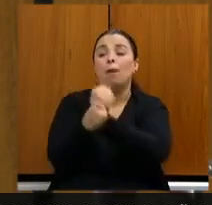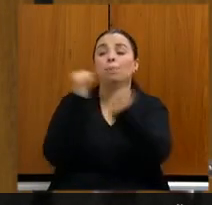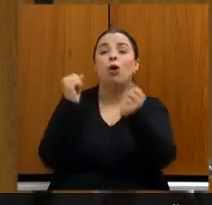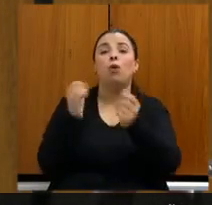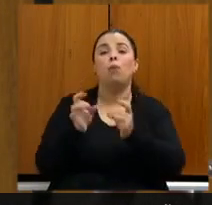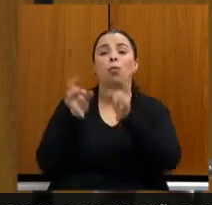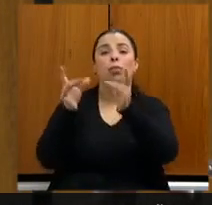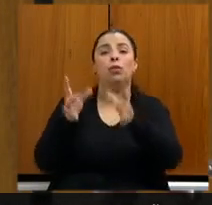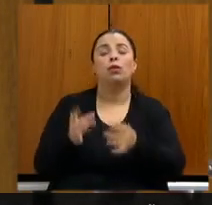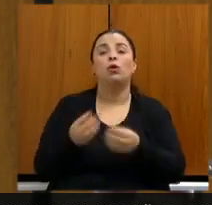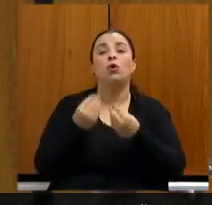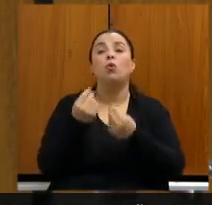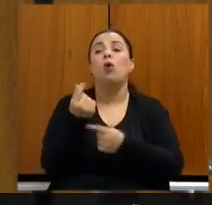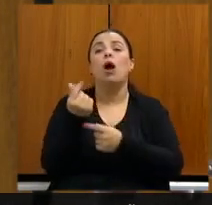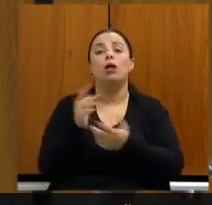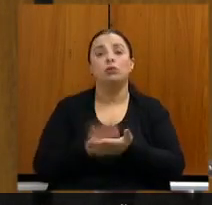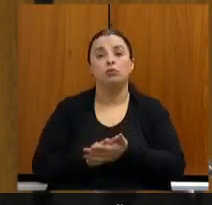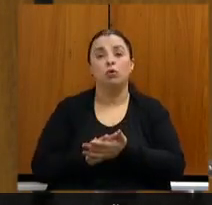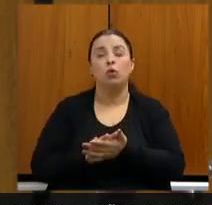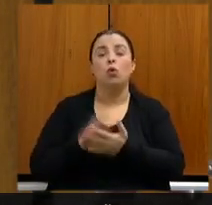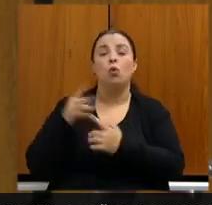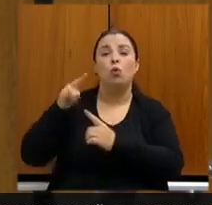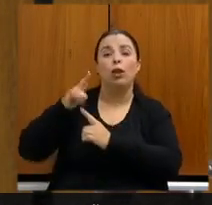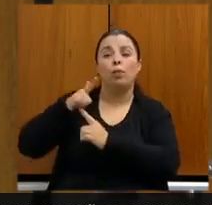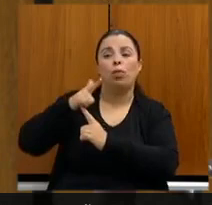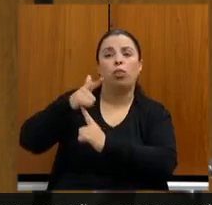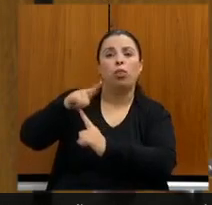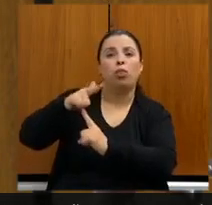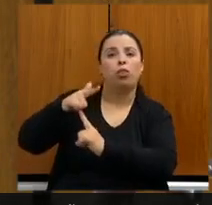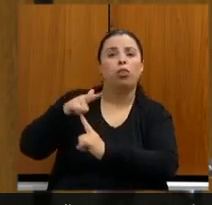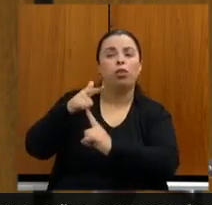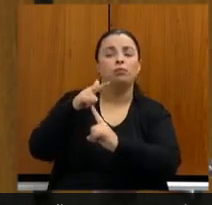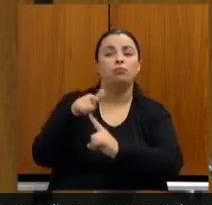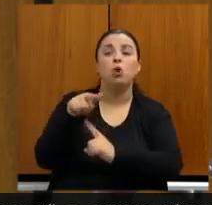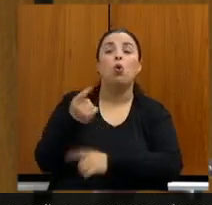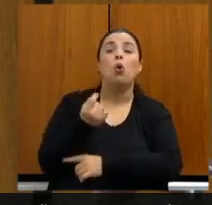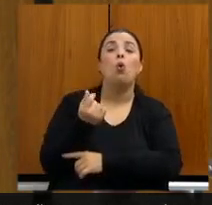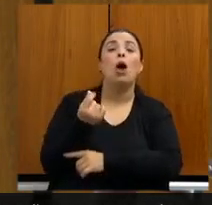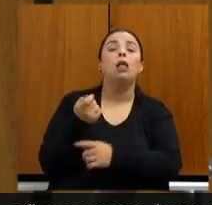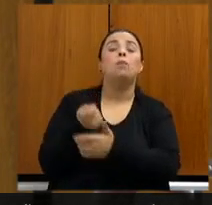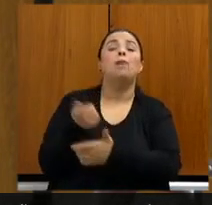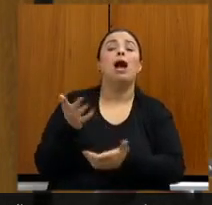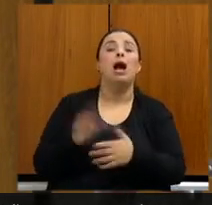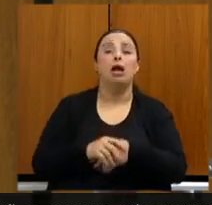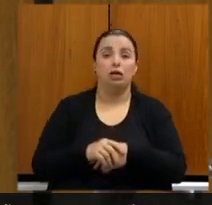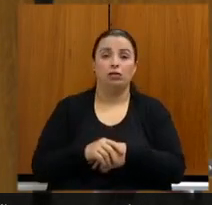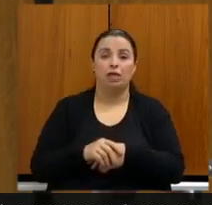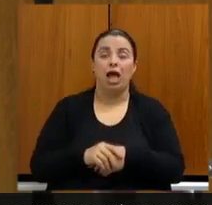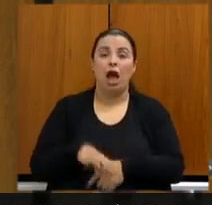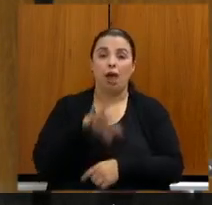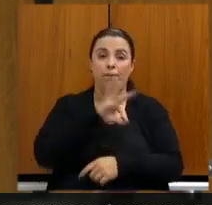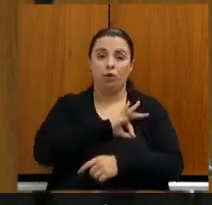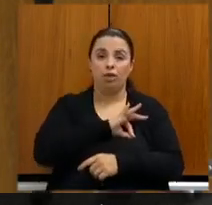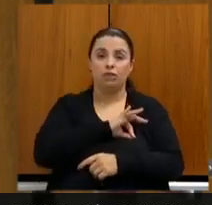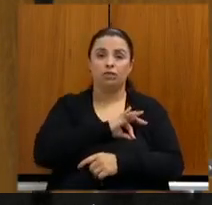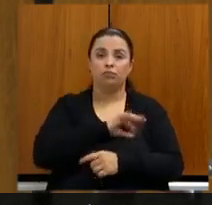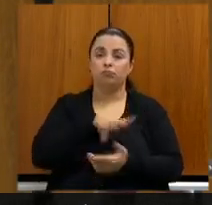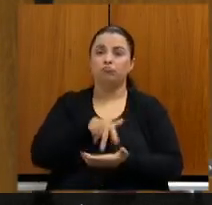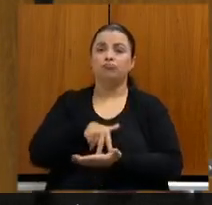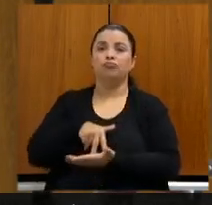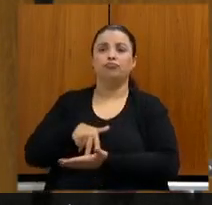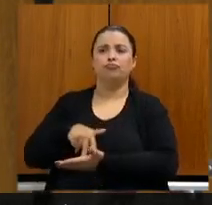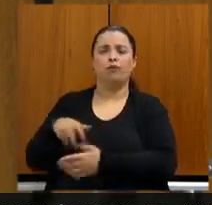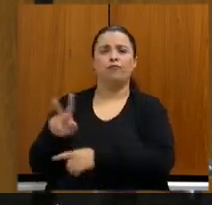rasante em cima de ocupação quanto que custa toda aquela polícia ali presente na porta de uma ocupação para realizar um